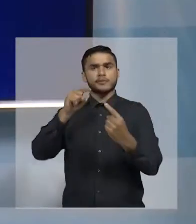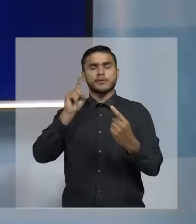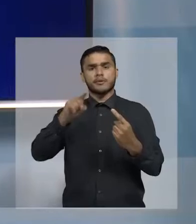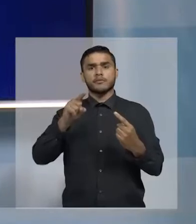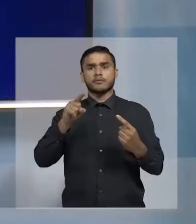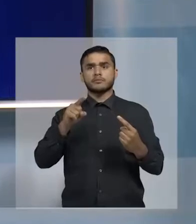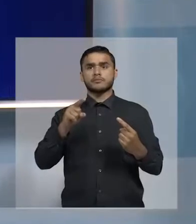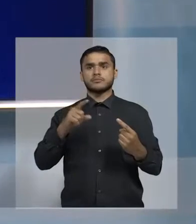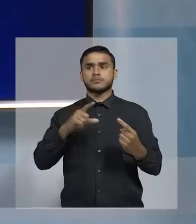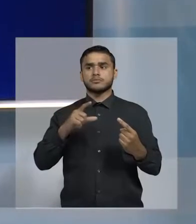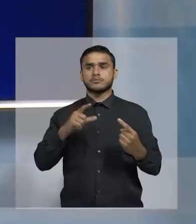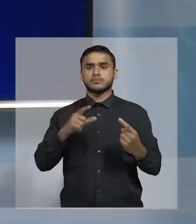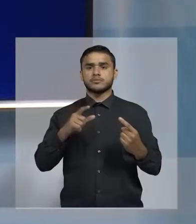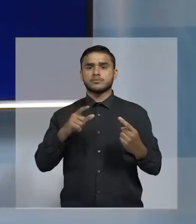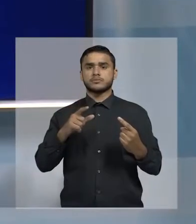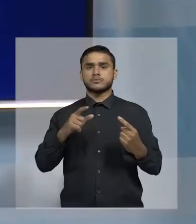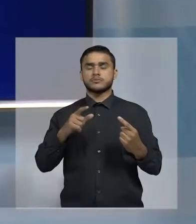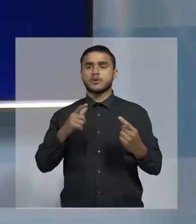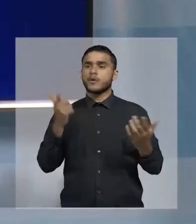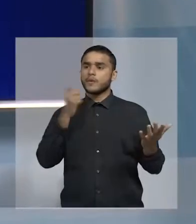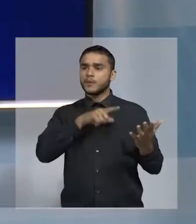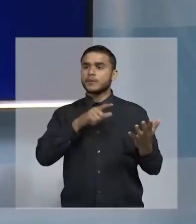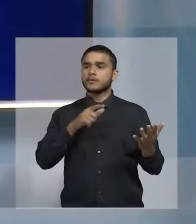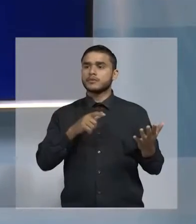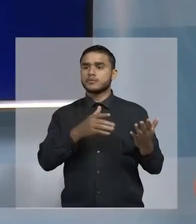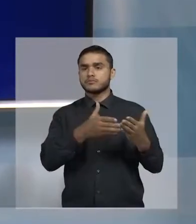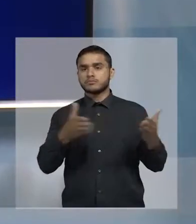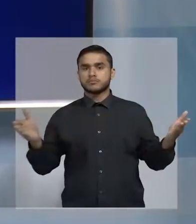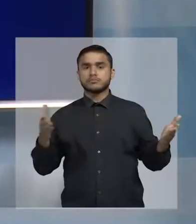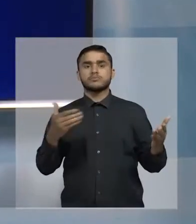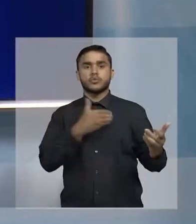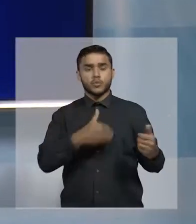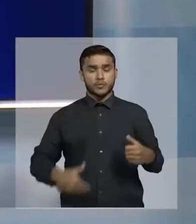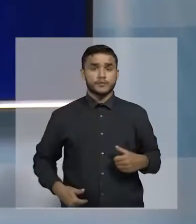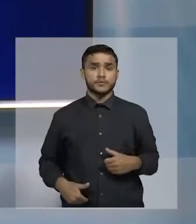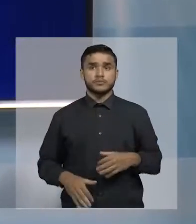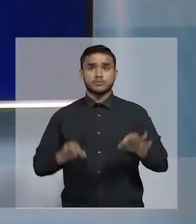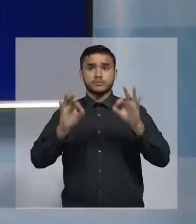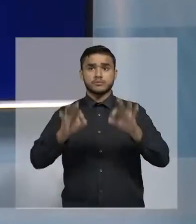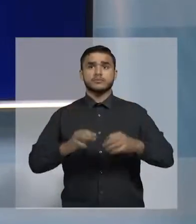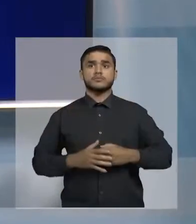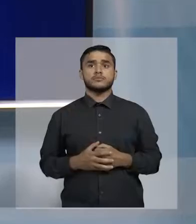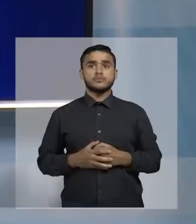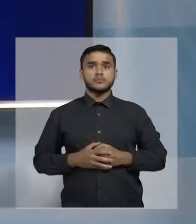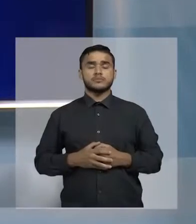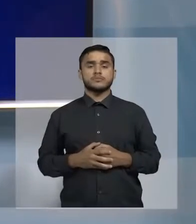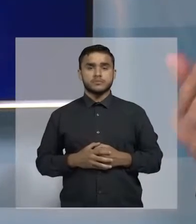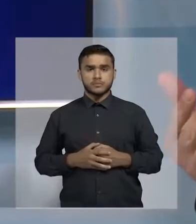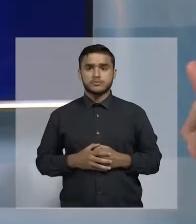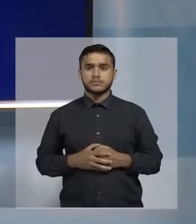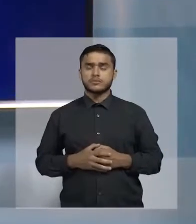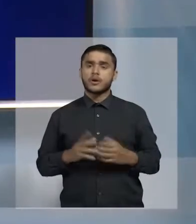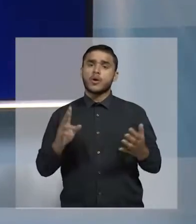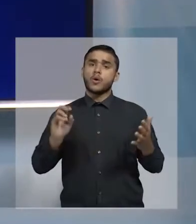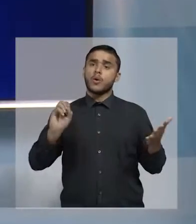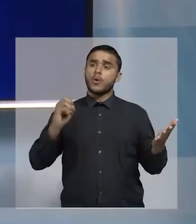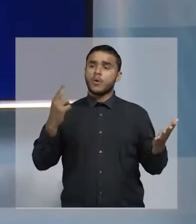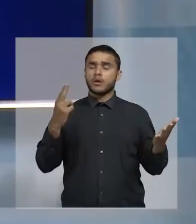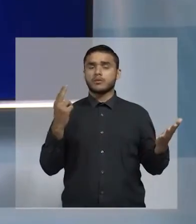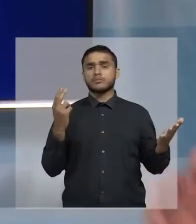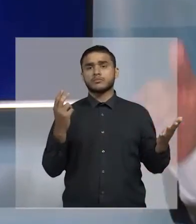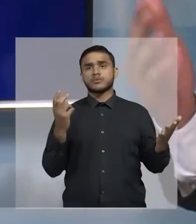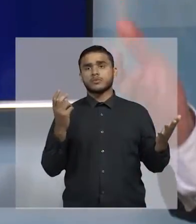inclusive pelos resultados do governo, ou acovardamento, ou aniquilamento mesmo das